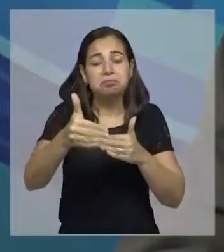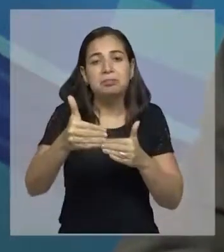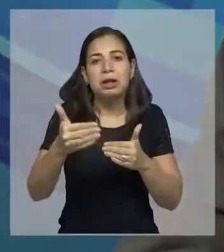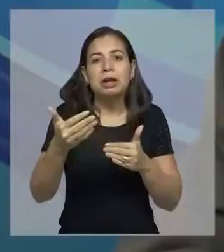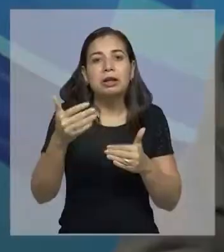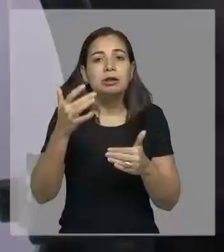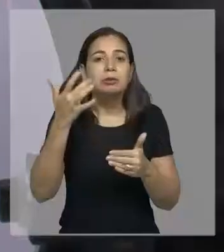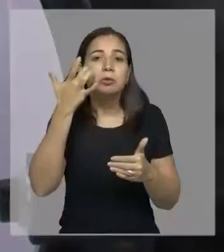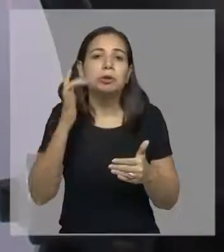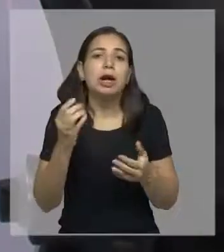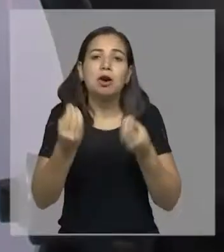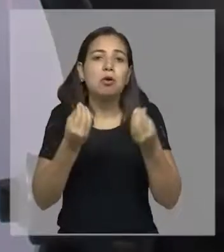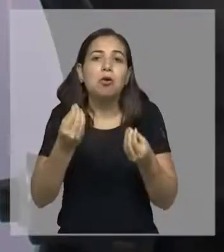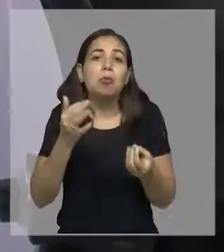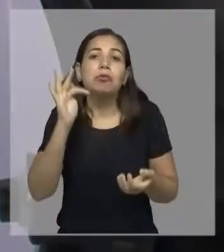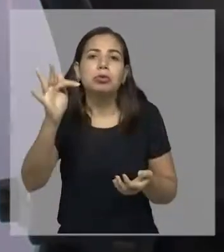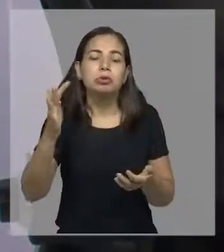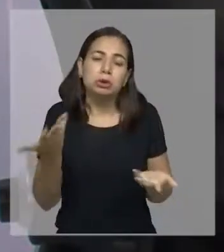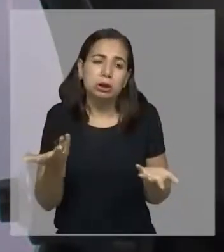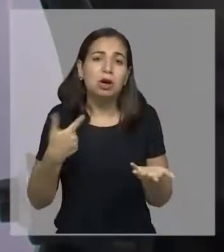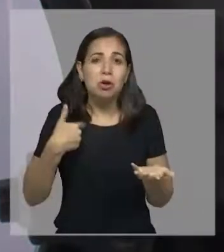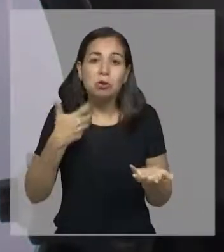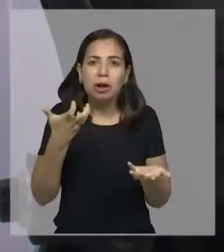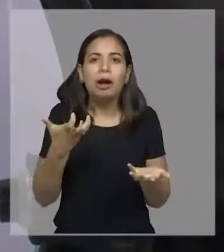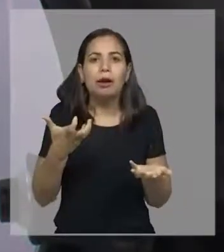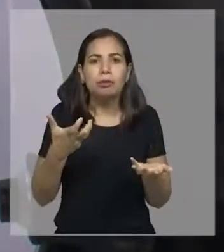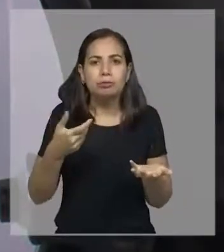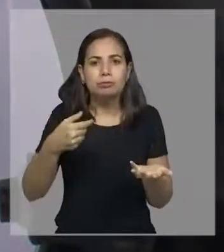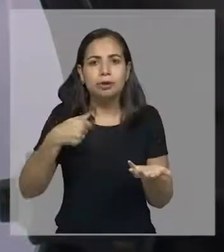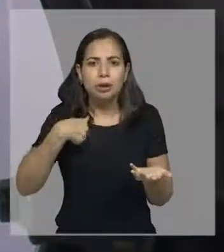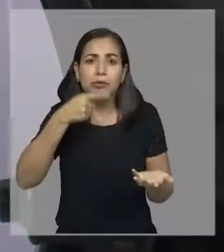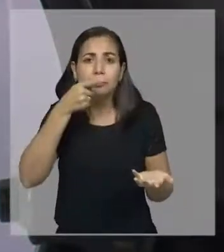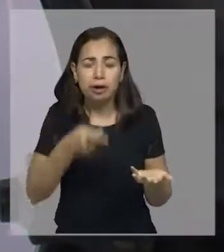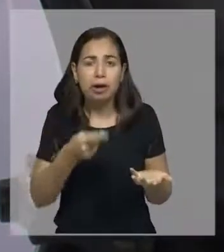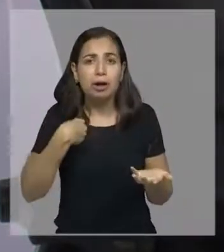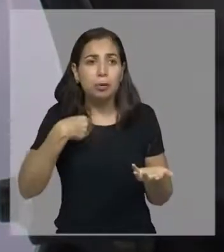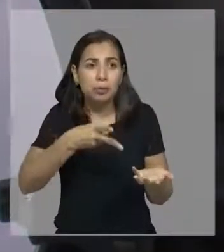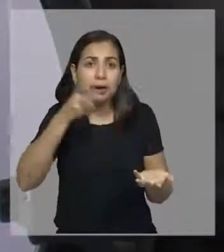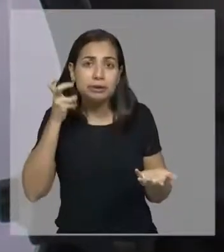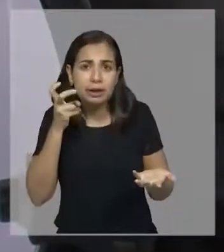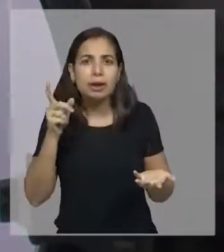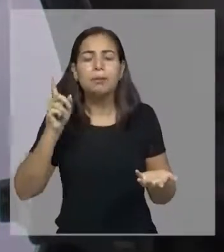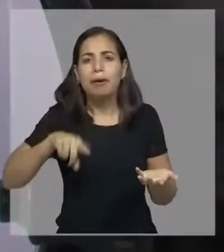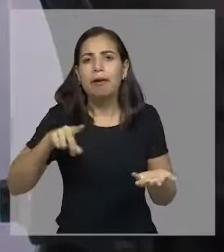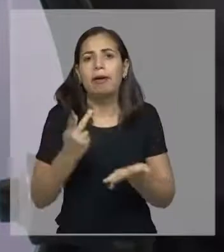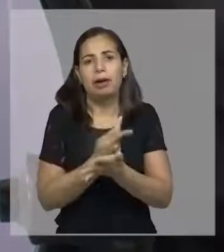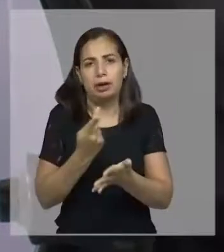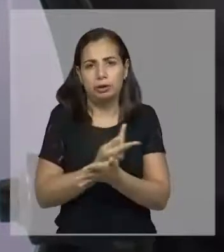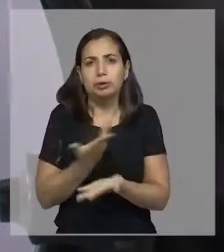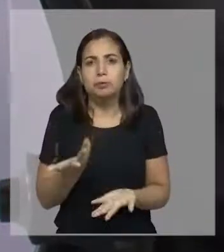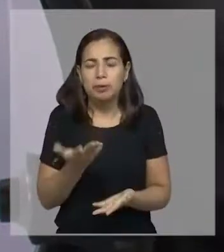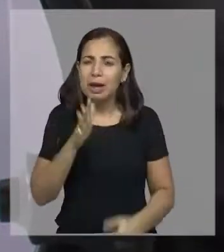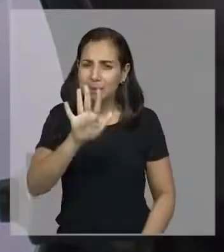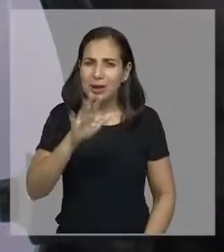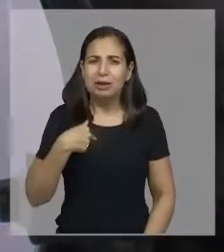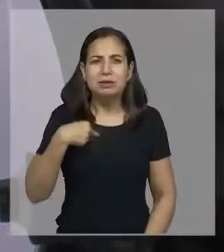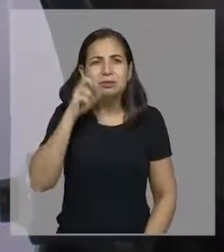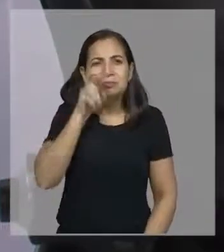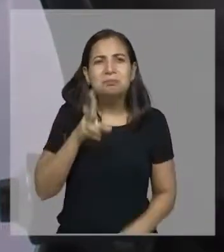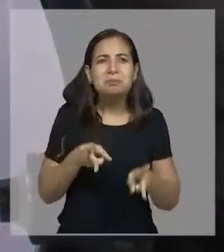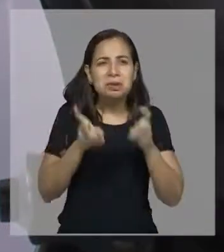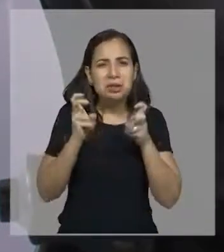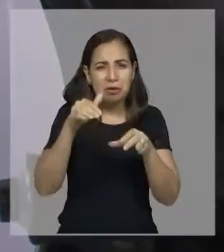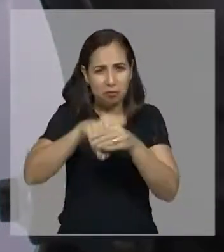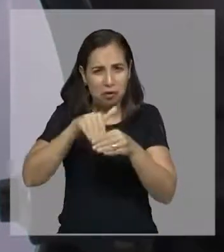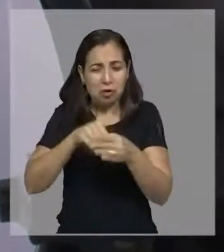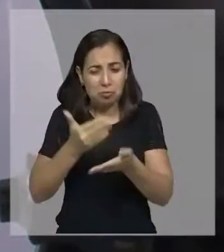errado. Mas eu vejo que, em primeiro lugar, não haverá uma renovação tão grande como se esperava, porque o prazo de campanha é muito pequeno,